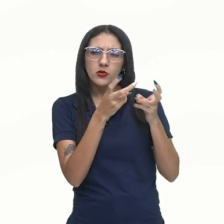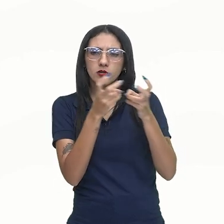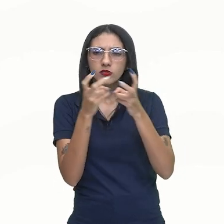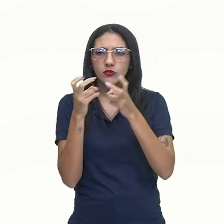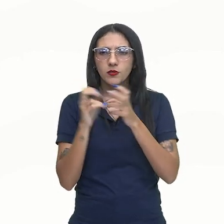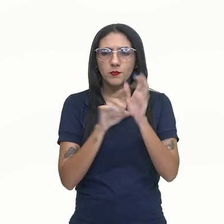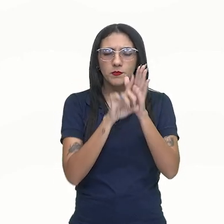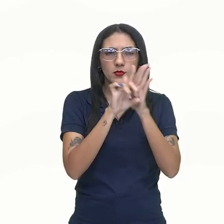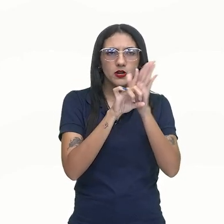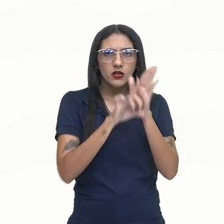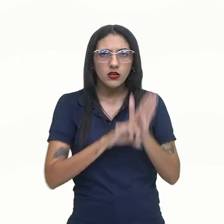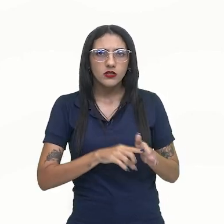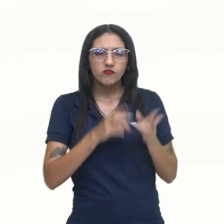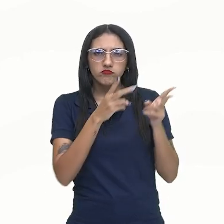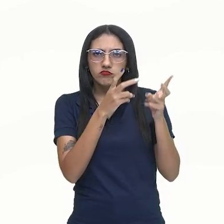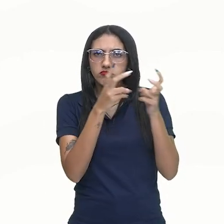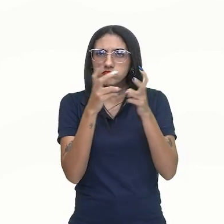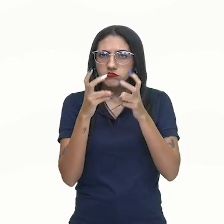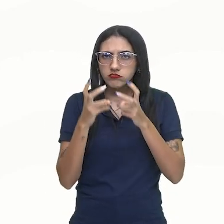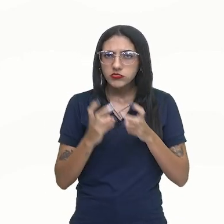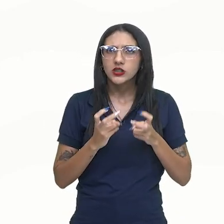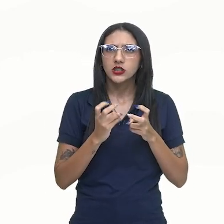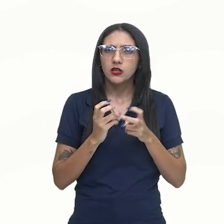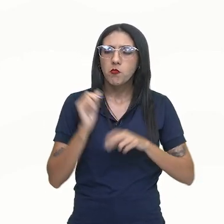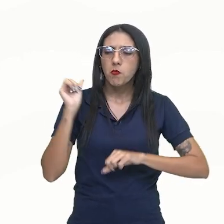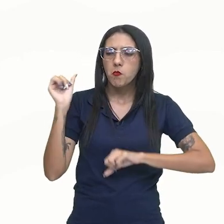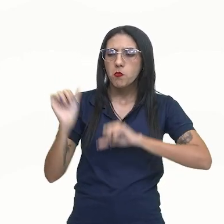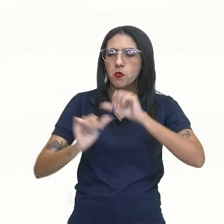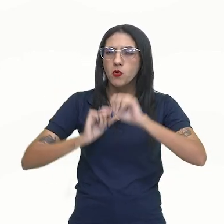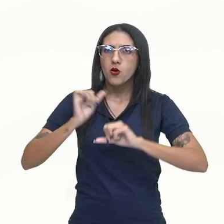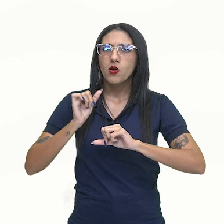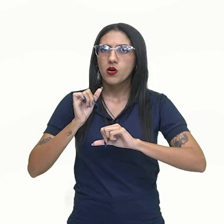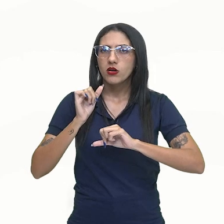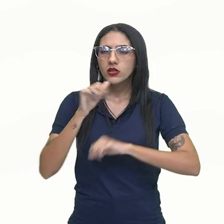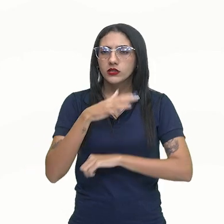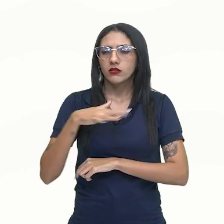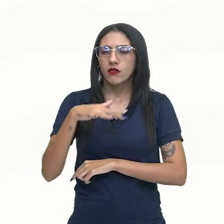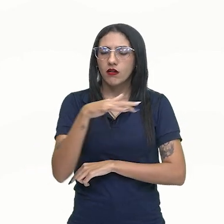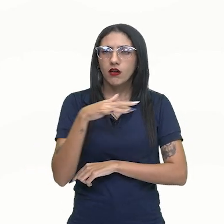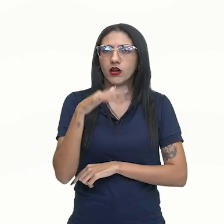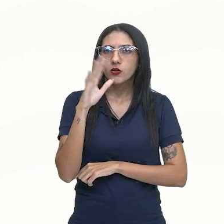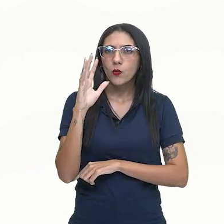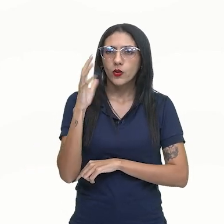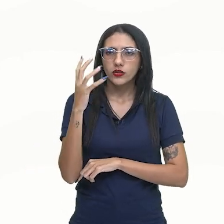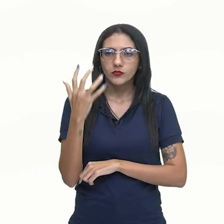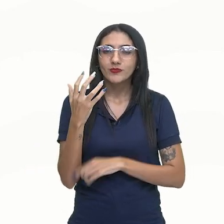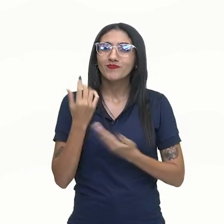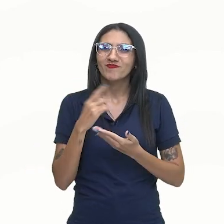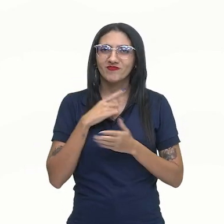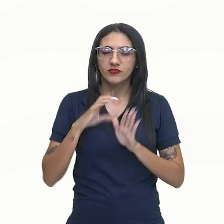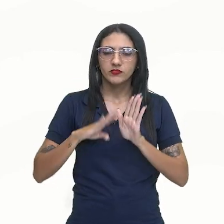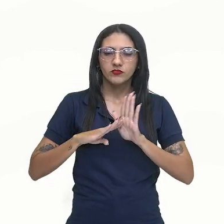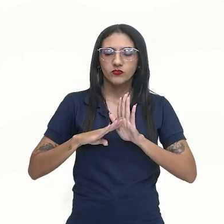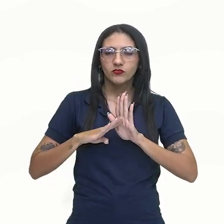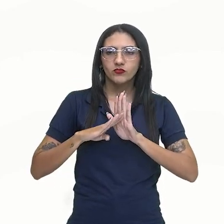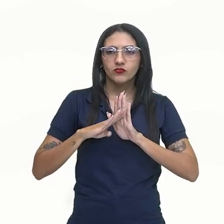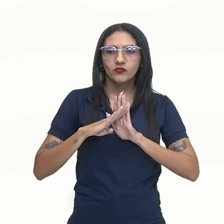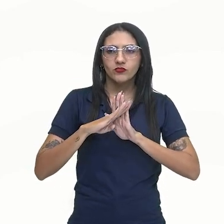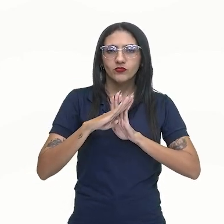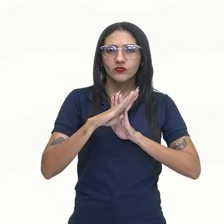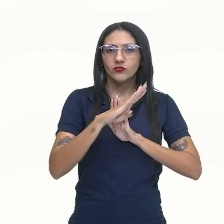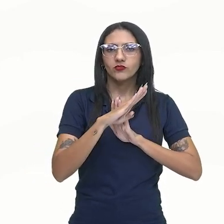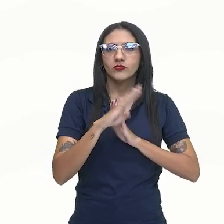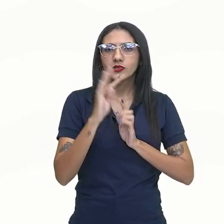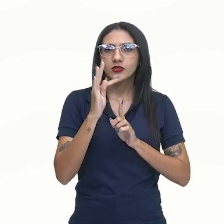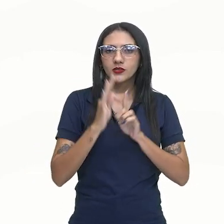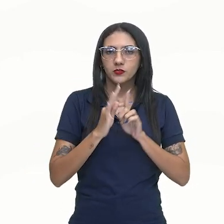né, com essas mudanças climáticas, né? A gente tem esse aumento gradual na temperatura da Terra. E